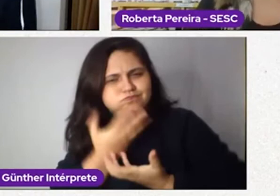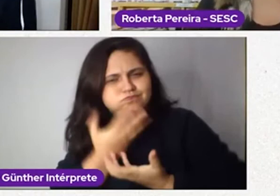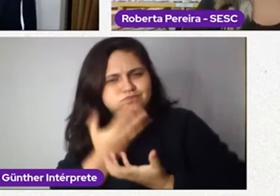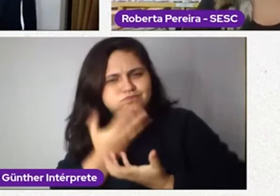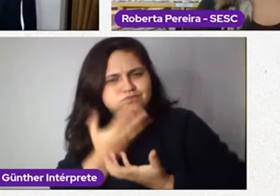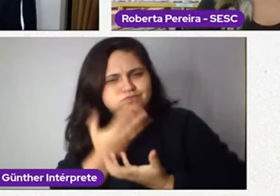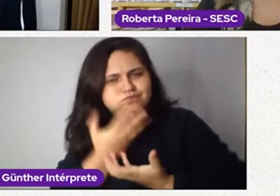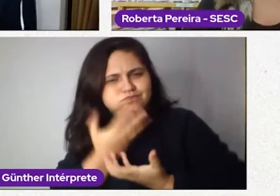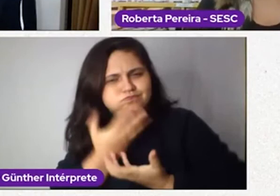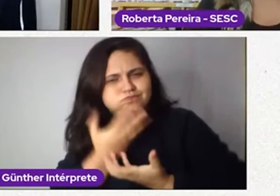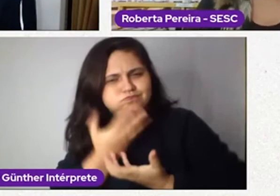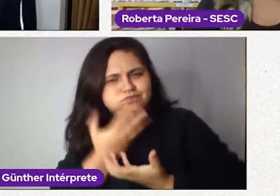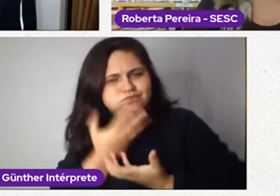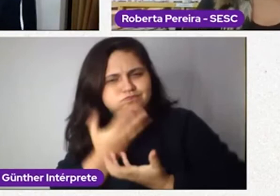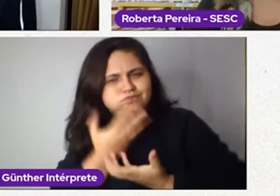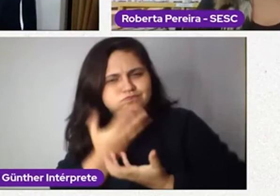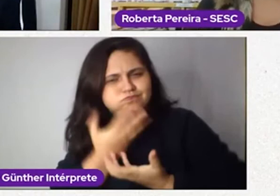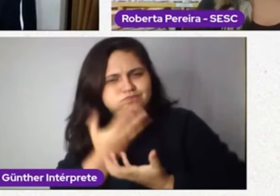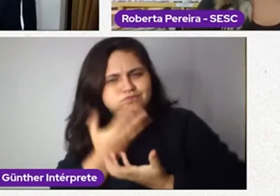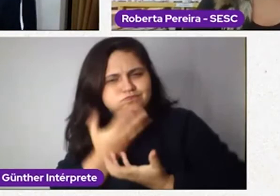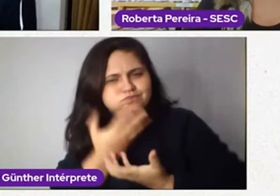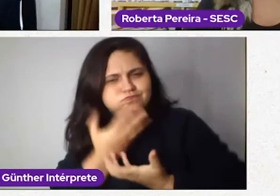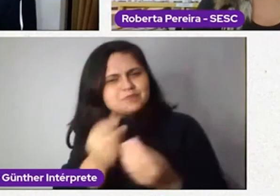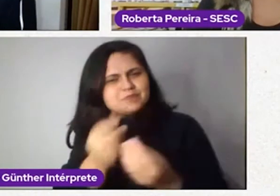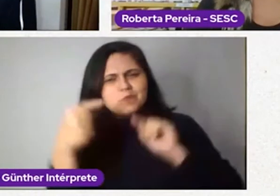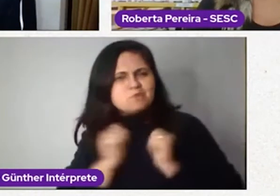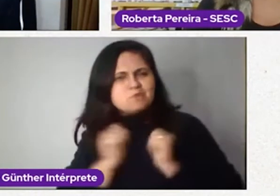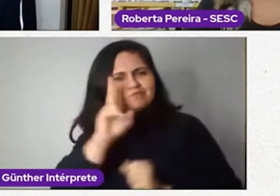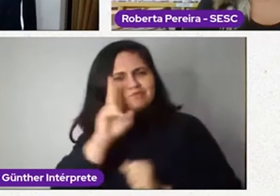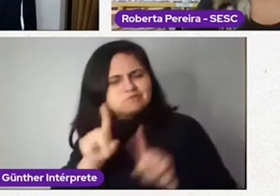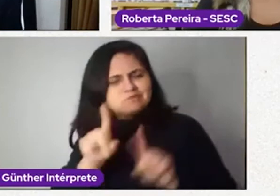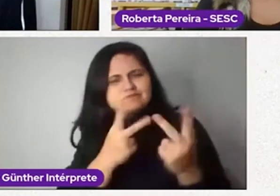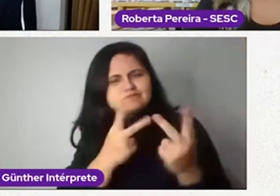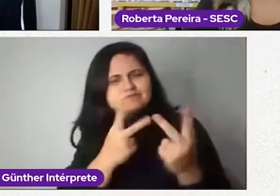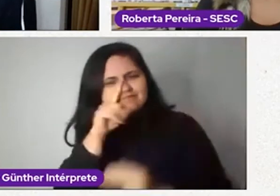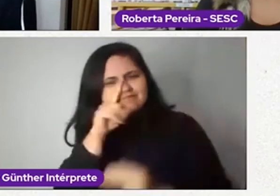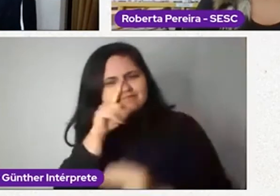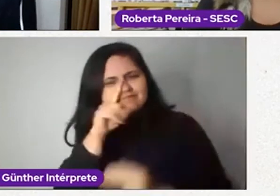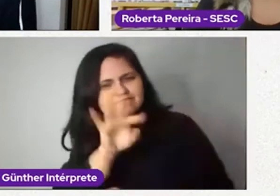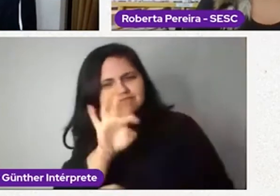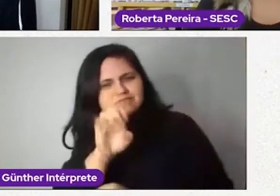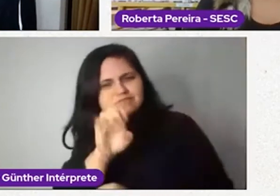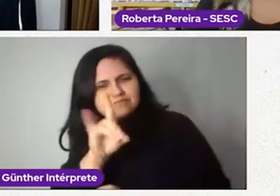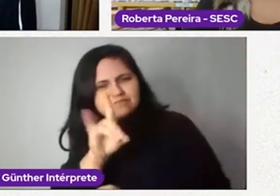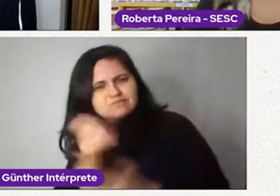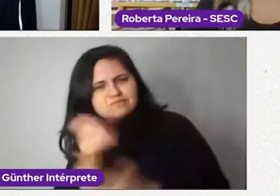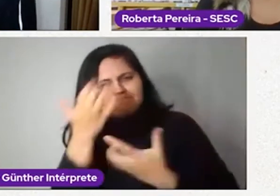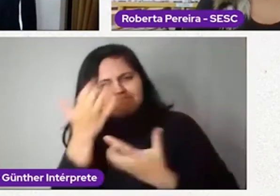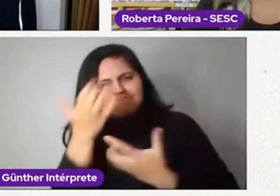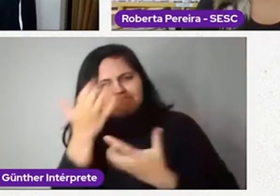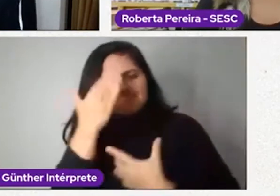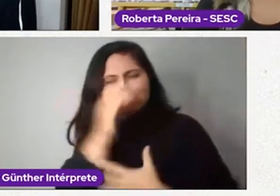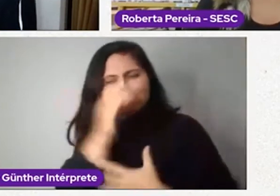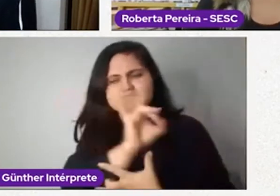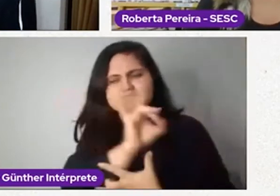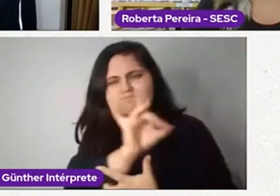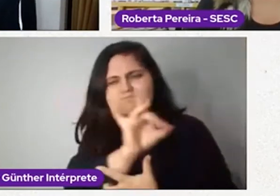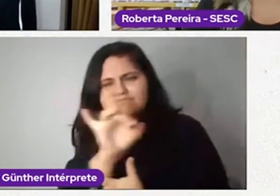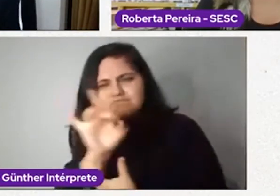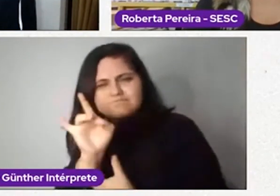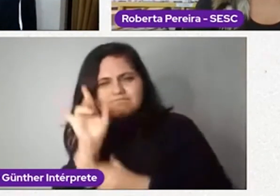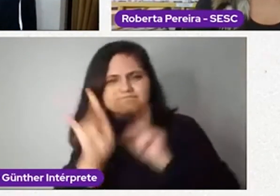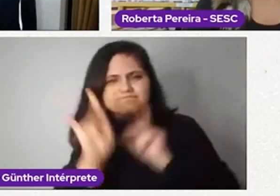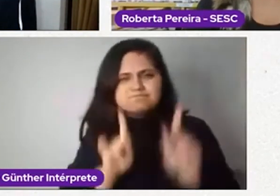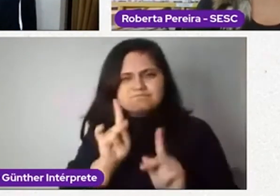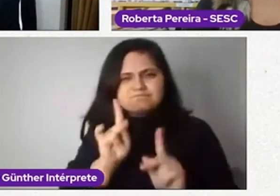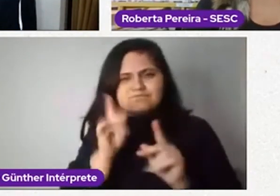edições ainda, com muitos outros artistas bacanas, como o Tedi. Eu quero agradecer a cada uma de